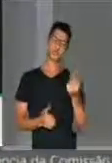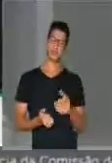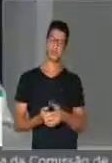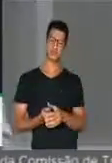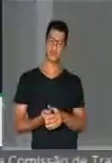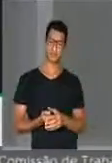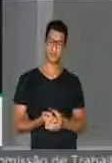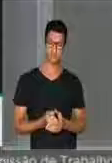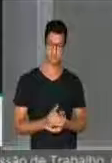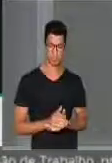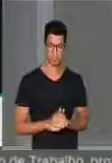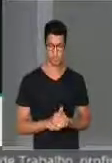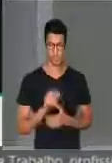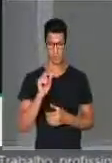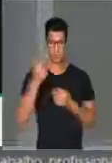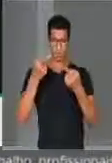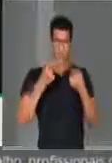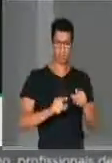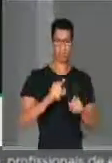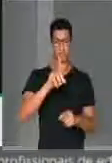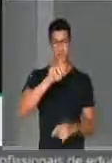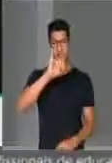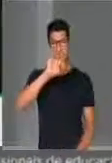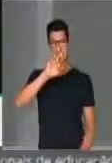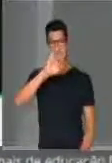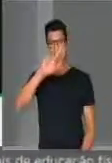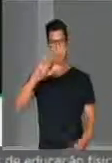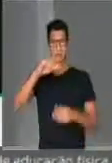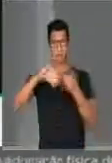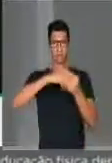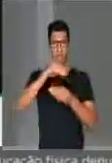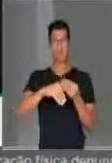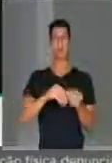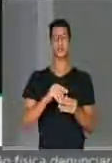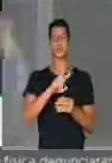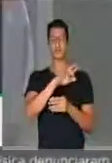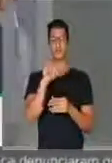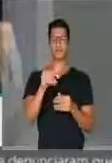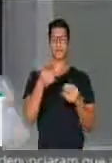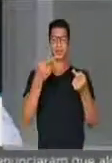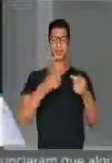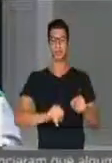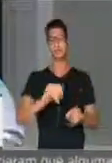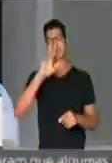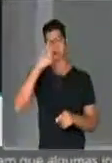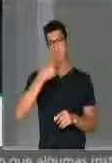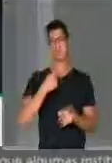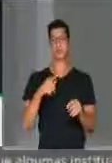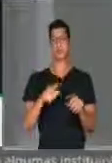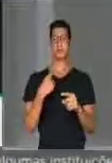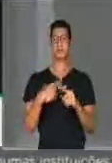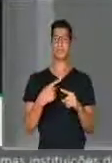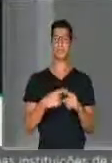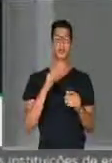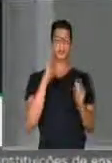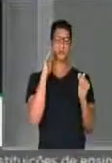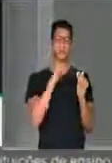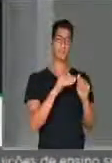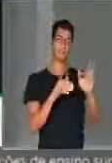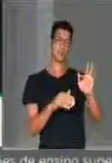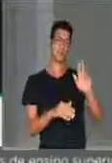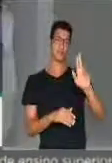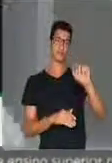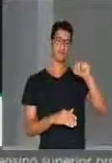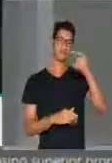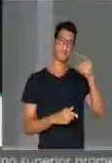2020. Quem é contra o distrital misto vai ser convencido porque é a favor do